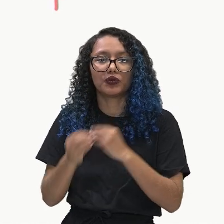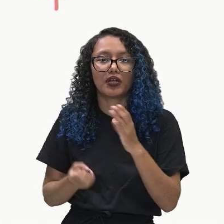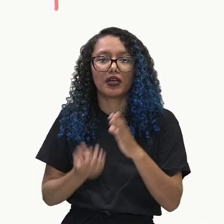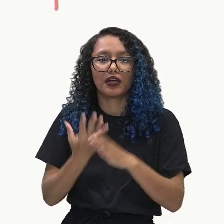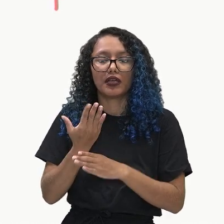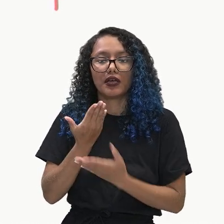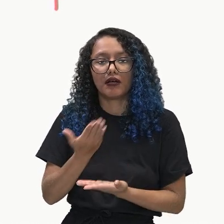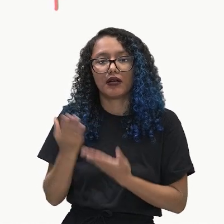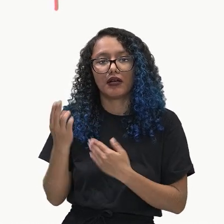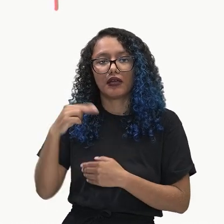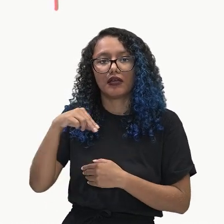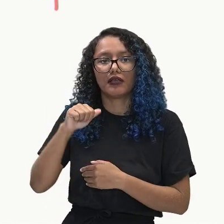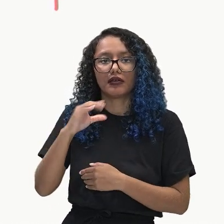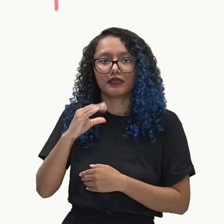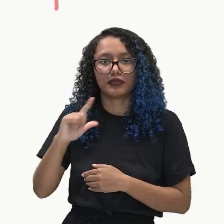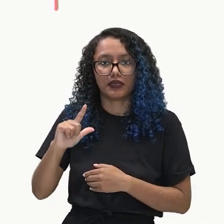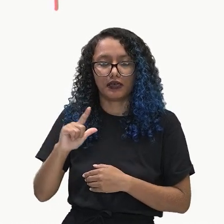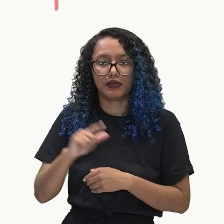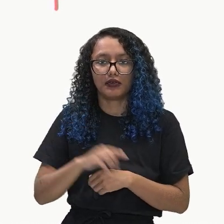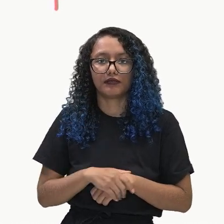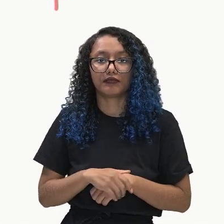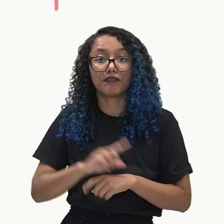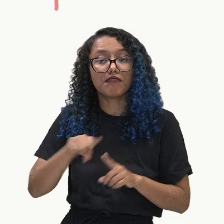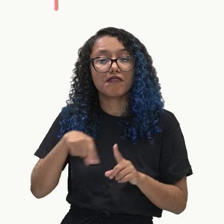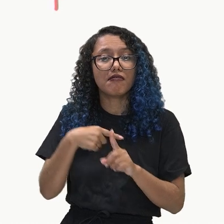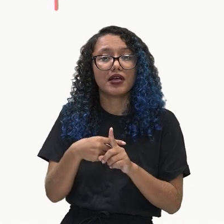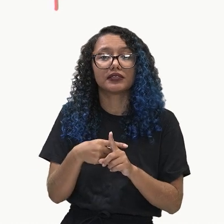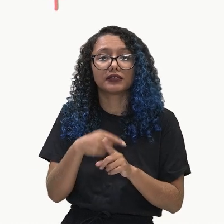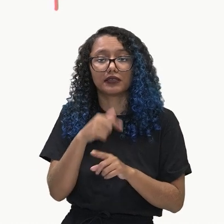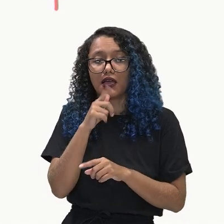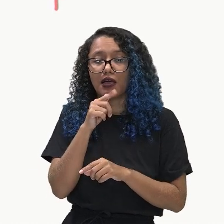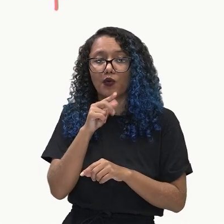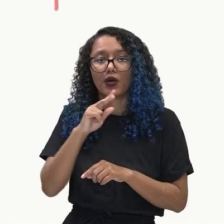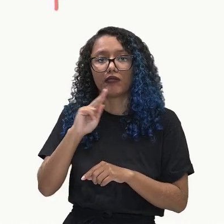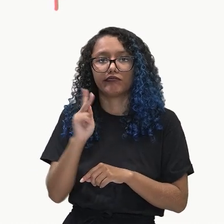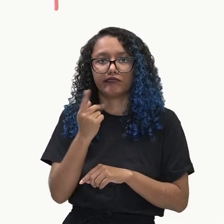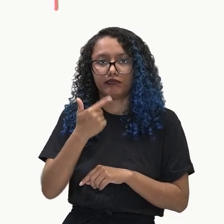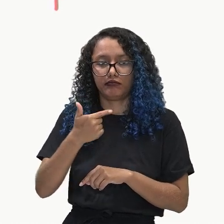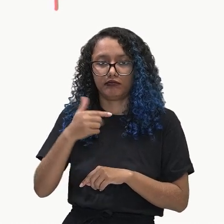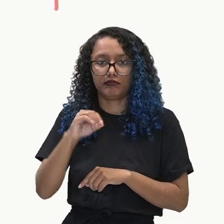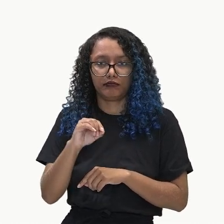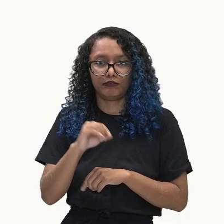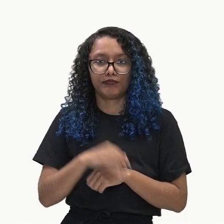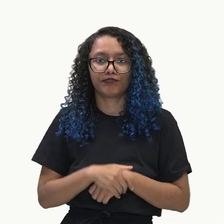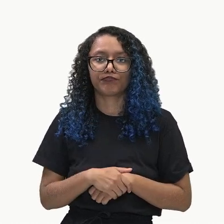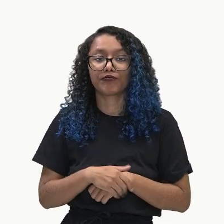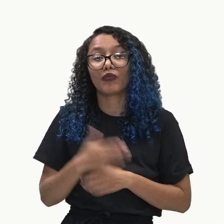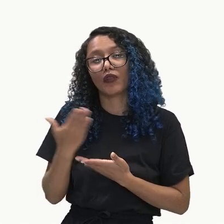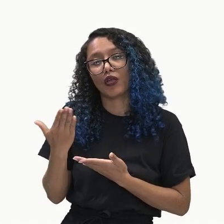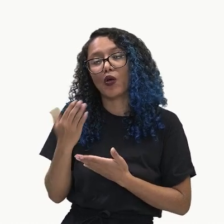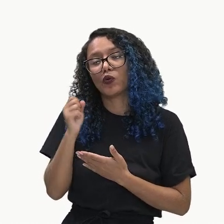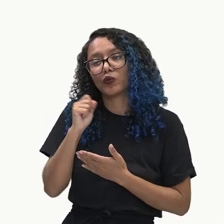é o cloreto de sódio, e a água, o nosso sal aqui de cozinha.